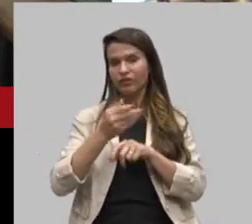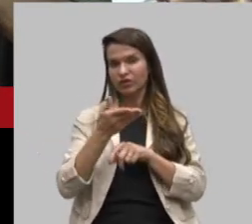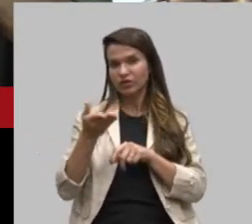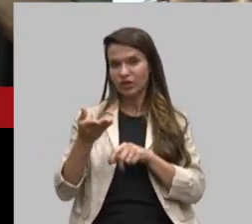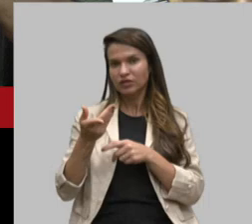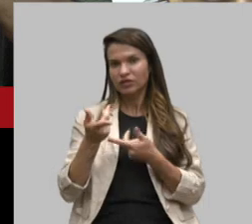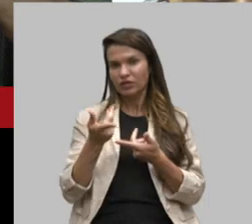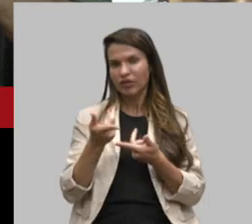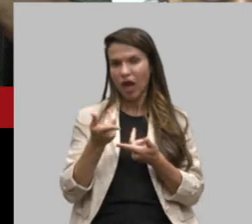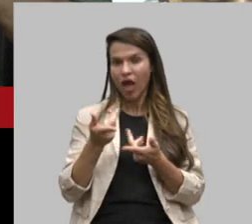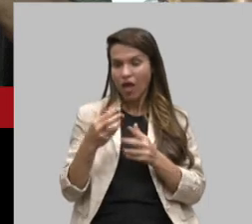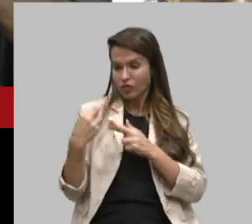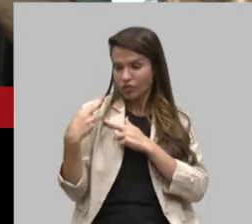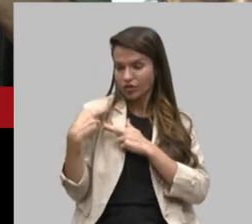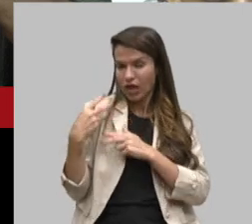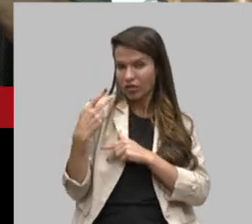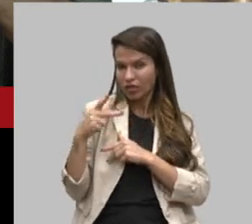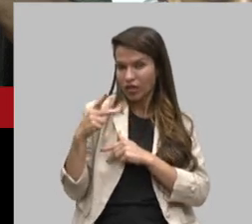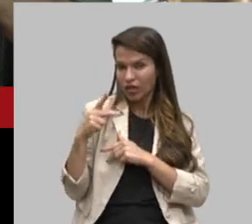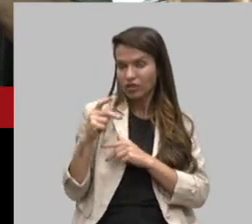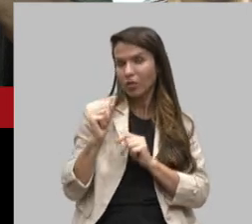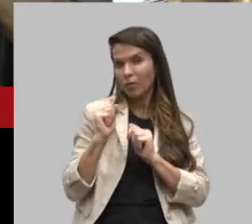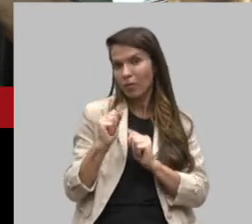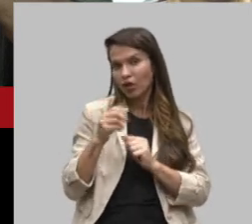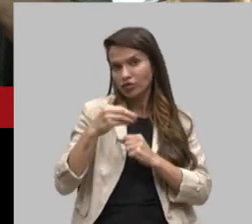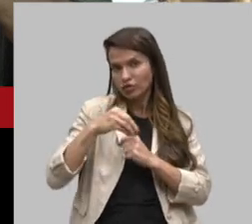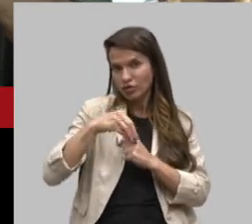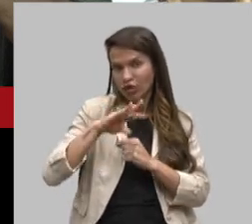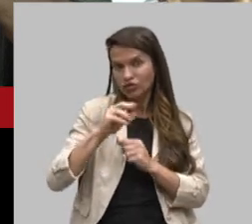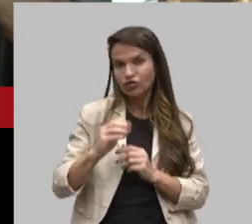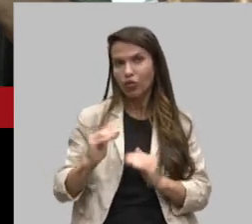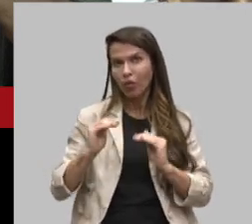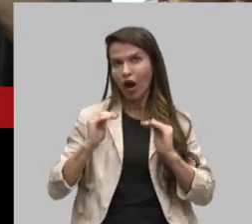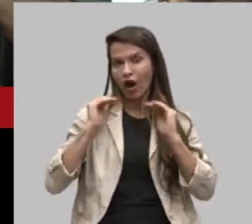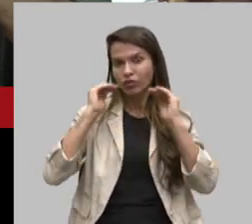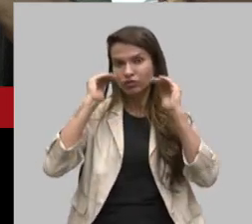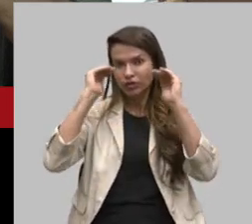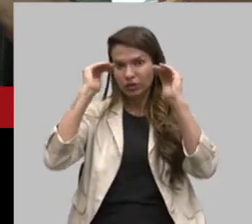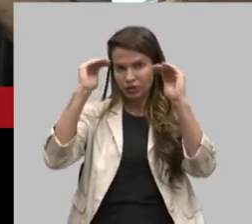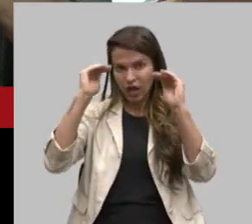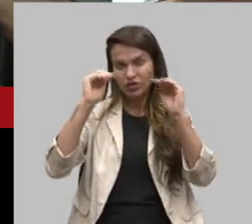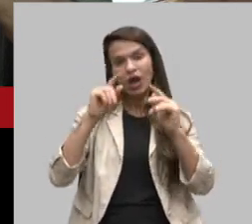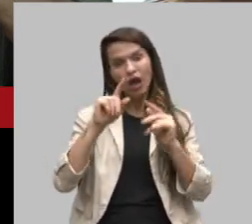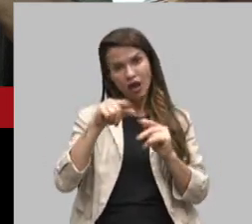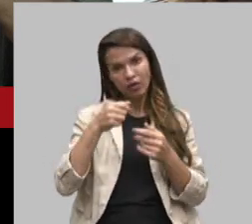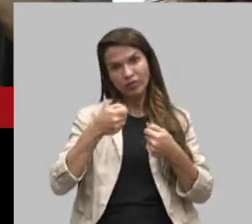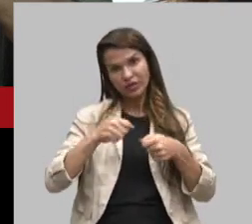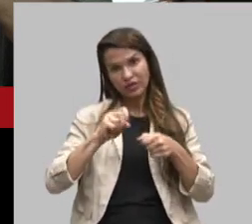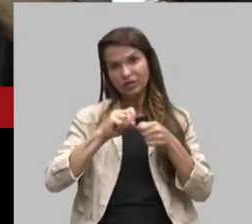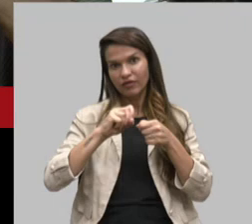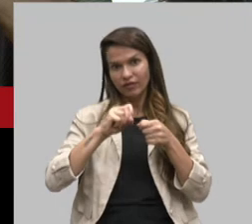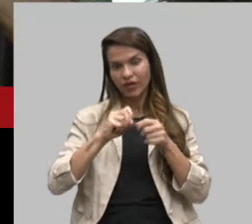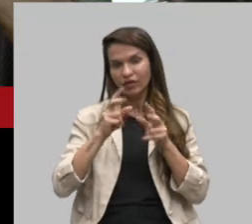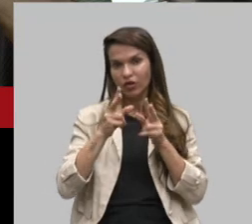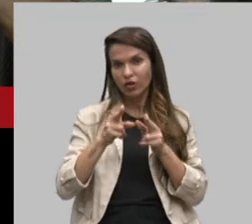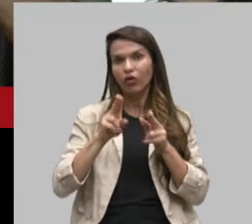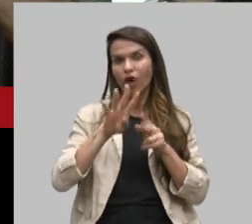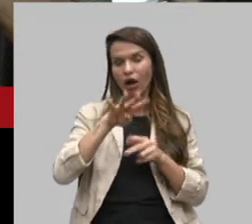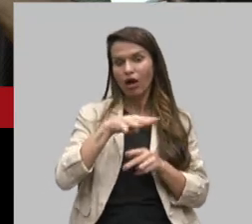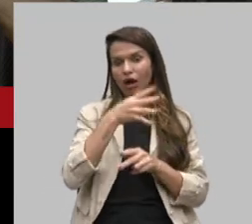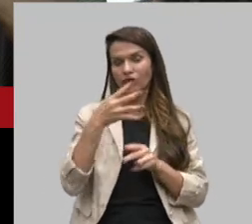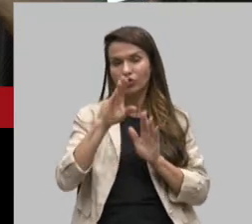deles algo que pode ser passado de uma autoridade que né é o que deveria ser feito assim como a curricular de um ano